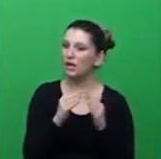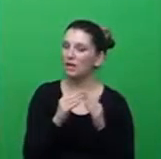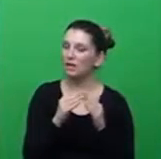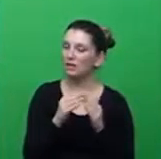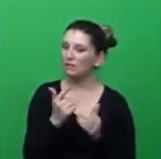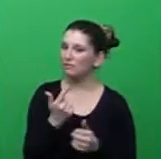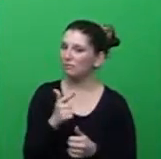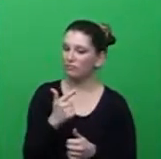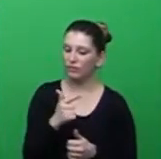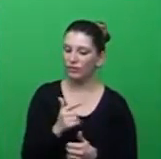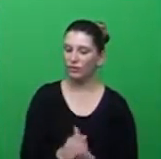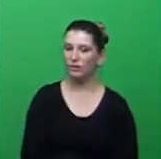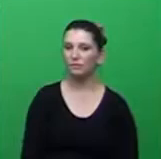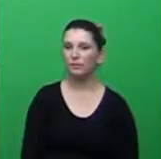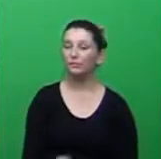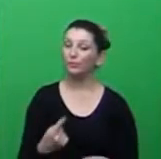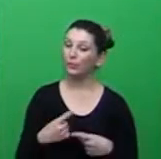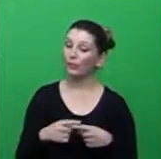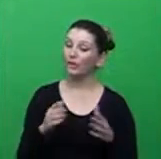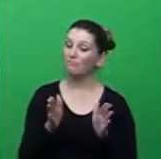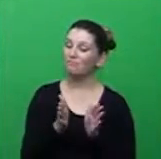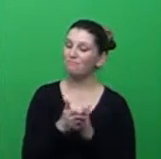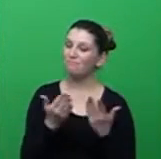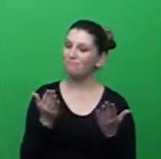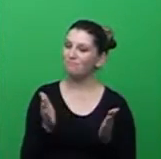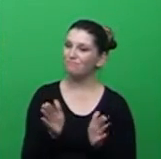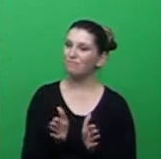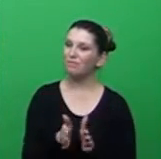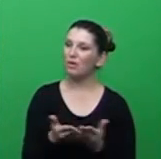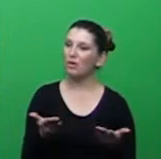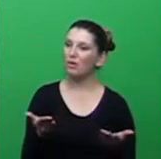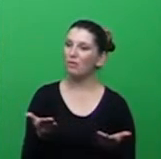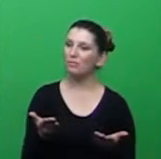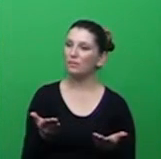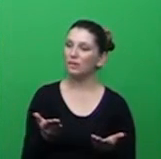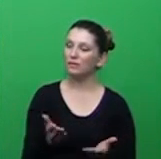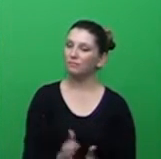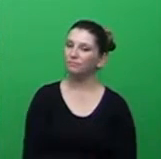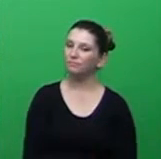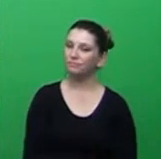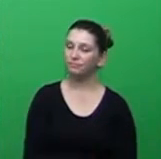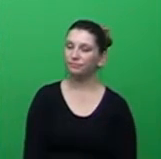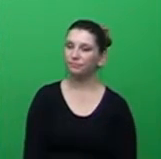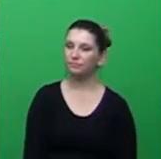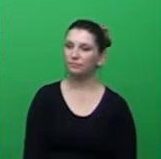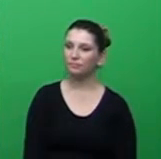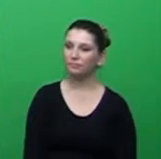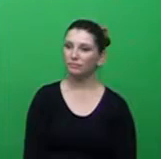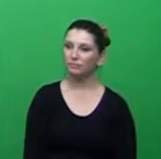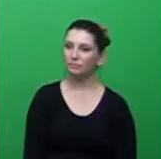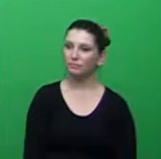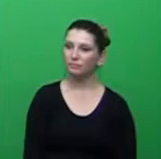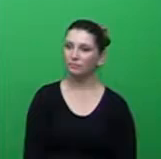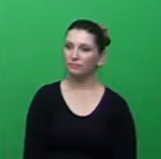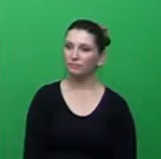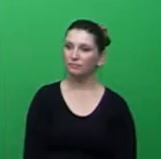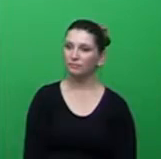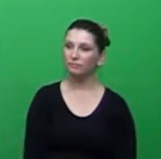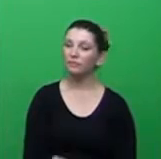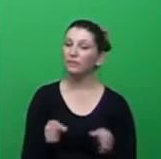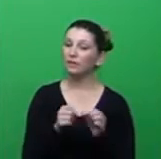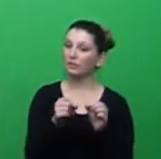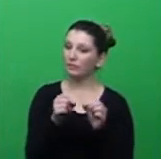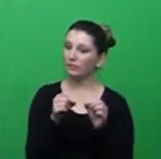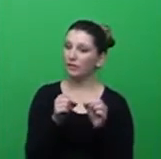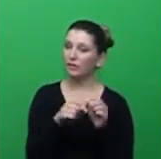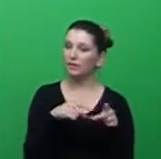dignidade? Agora, porque são pobres e carentes, podem comer de qualquer jeito? E fazem a parte mais difícil. Porque eu